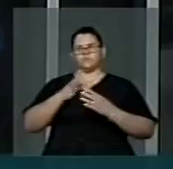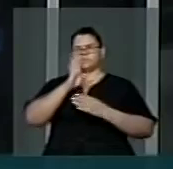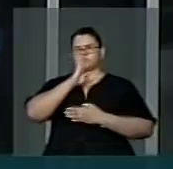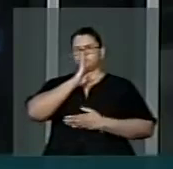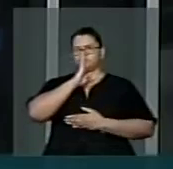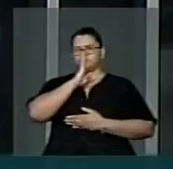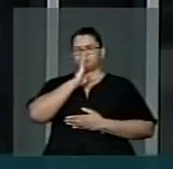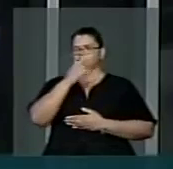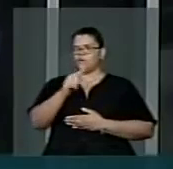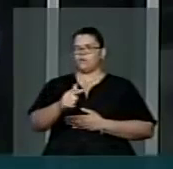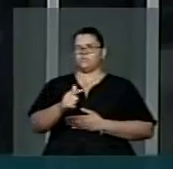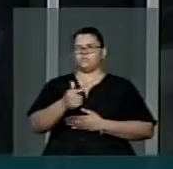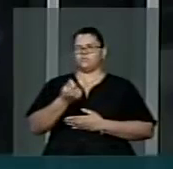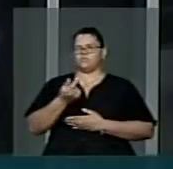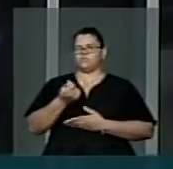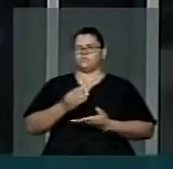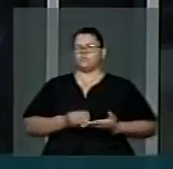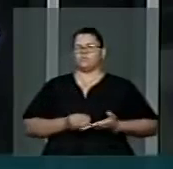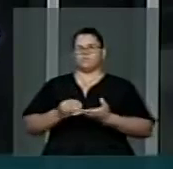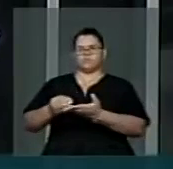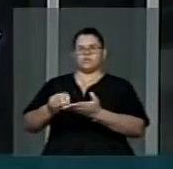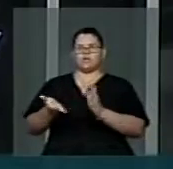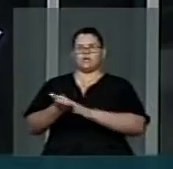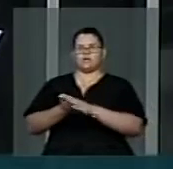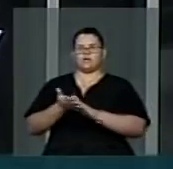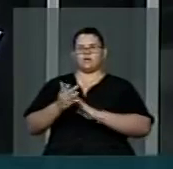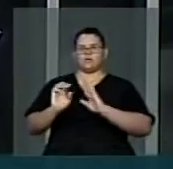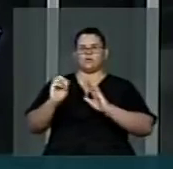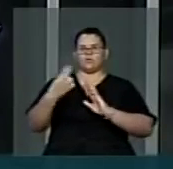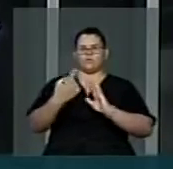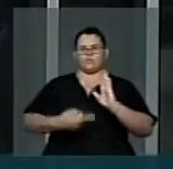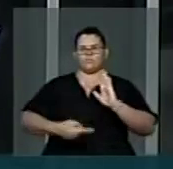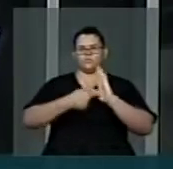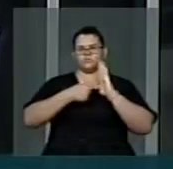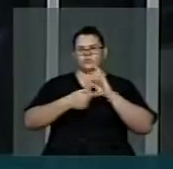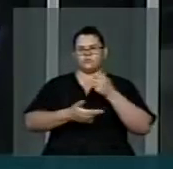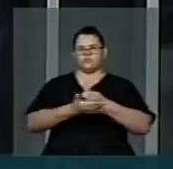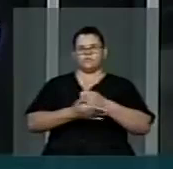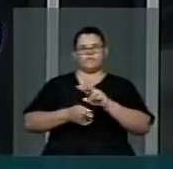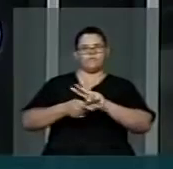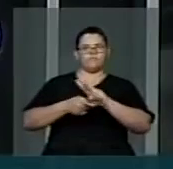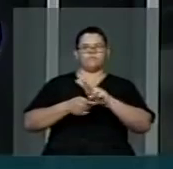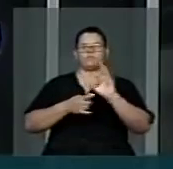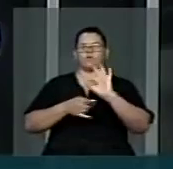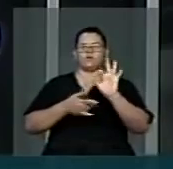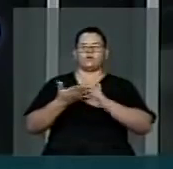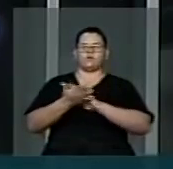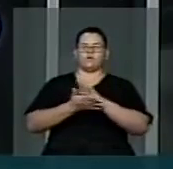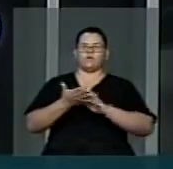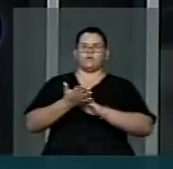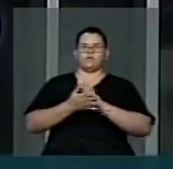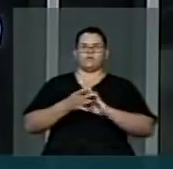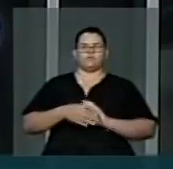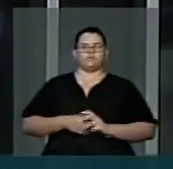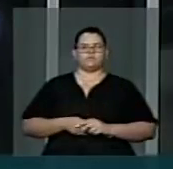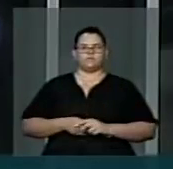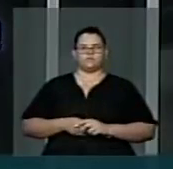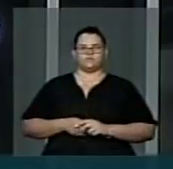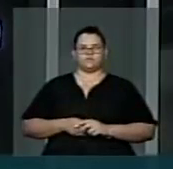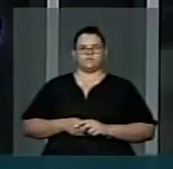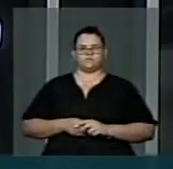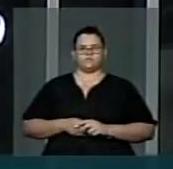não dispõe de meios objetivos para fazer convergir os méritos da livre iniciativa com as